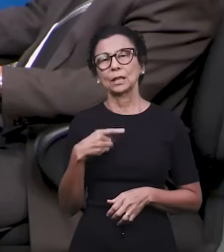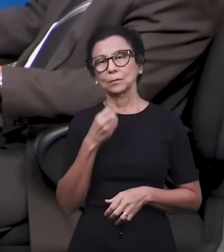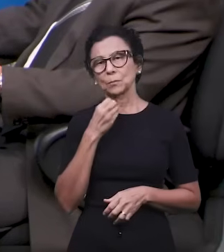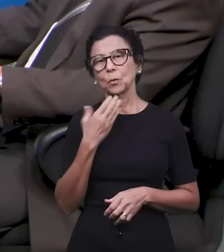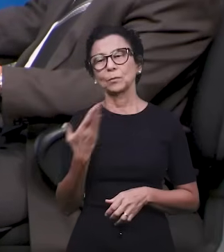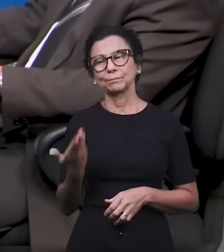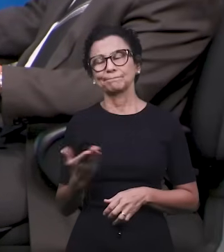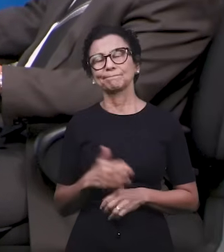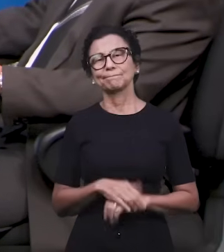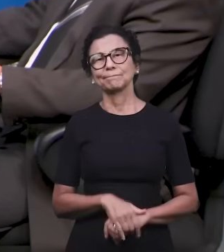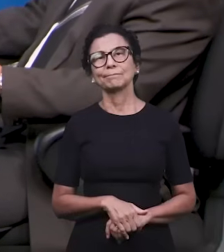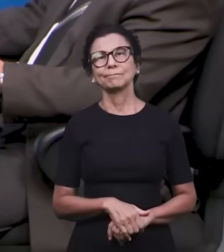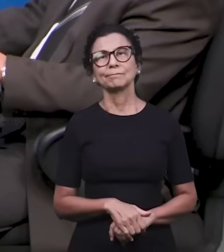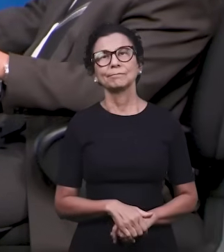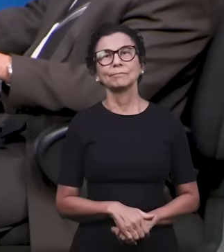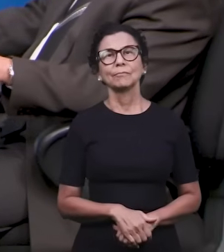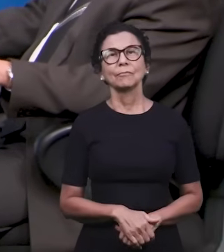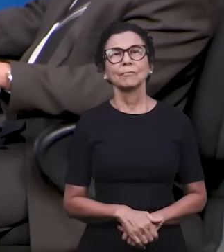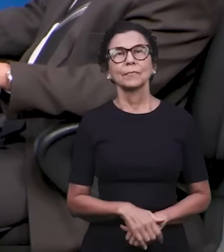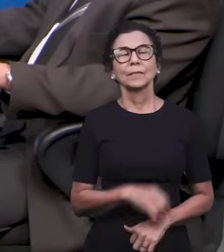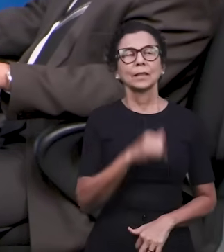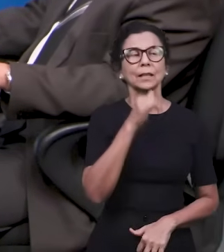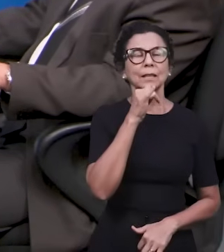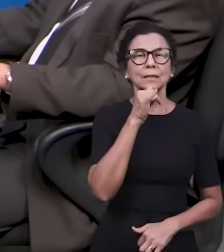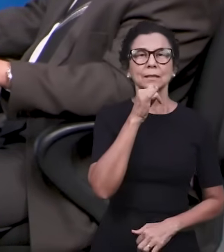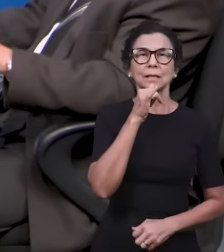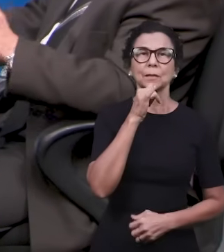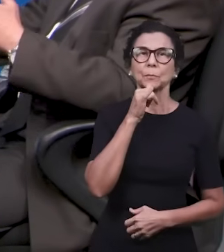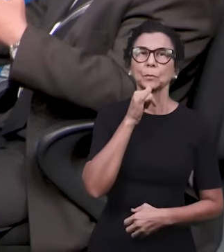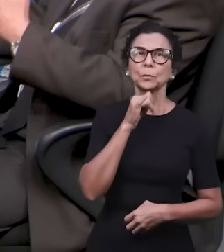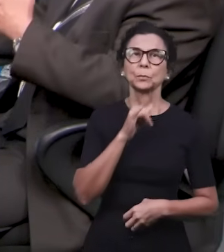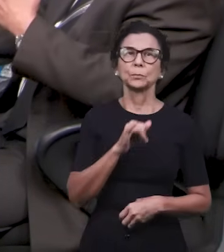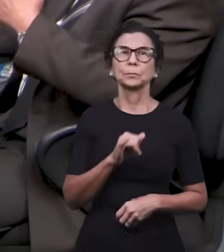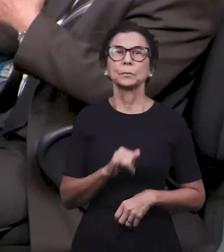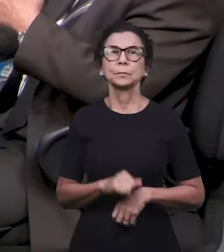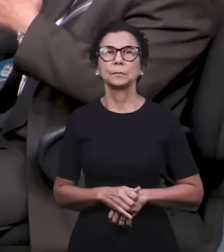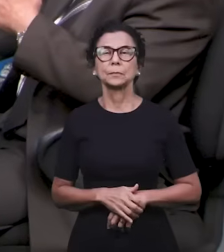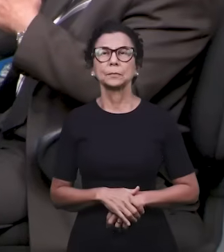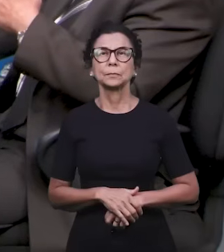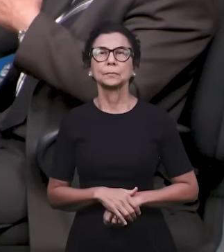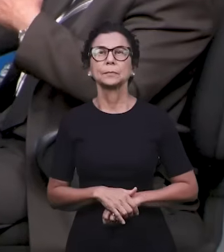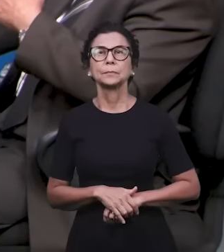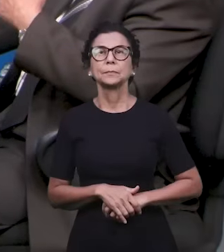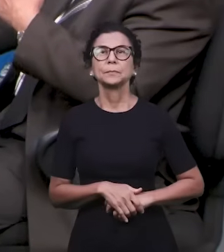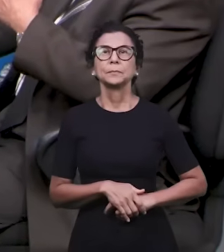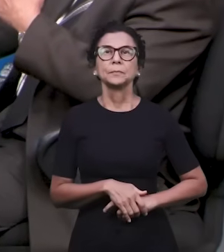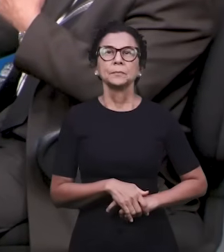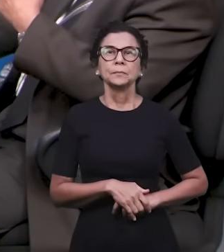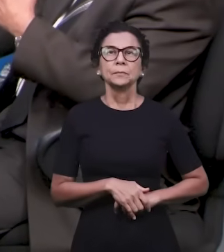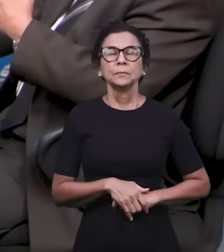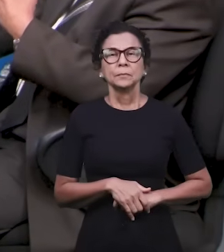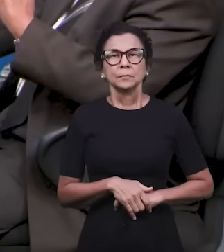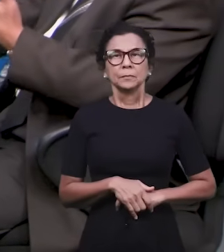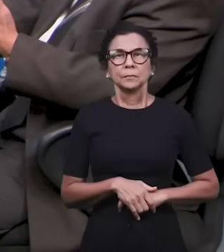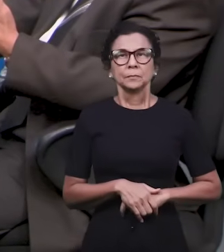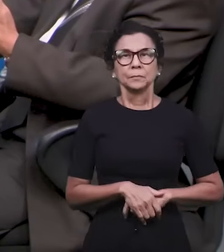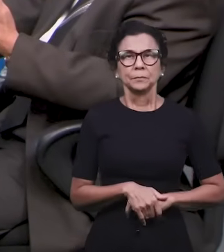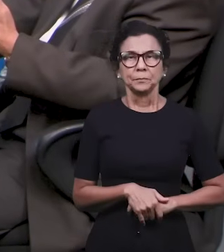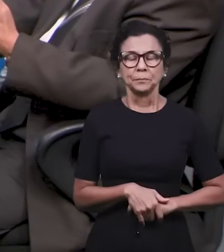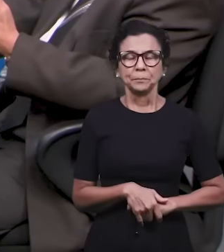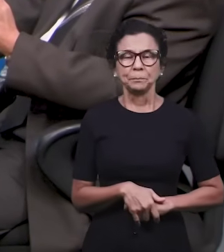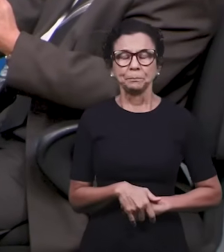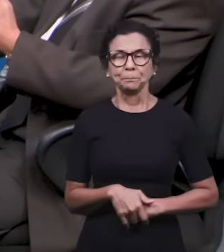igreja. Você vê, por exemplo, uma das coisas que mais a igreja quer ver